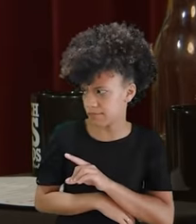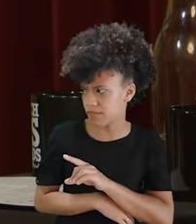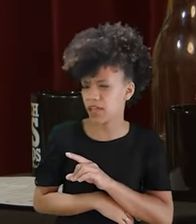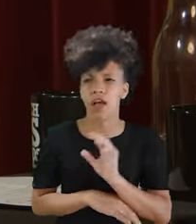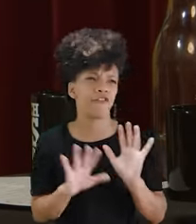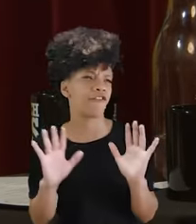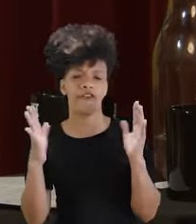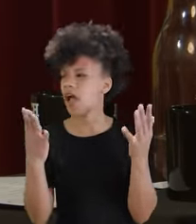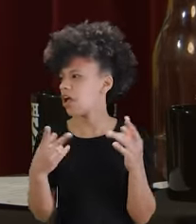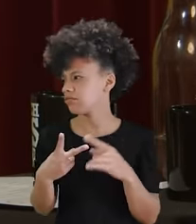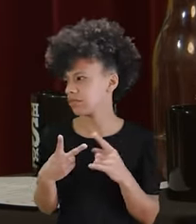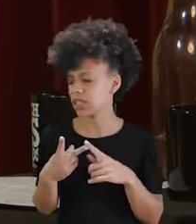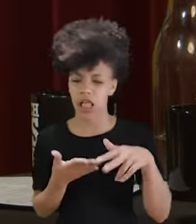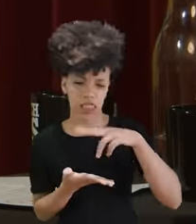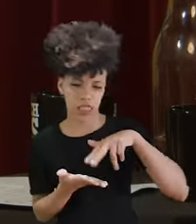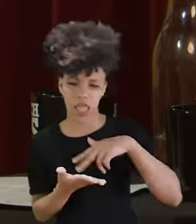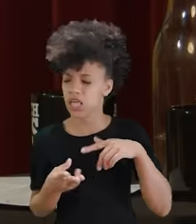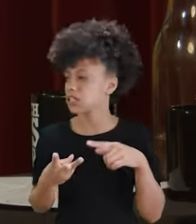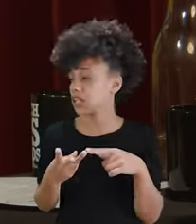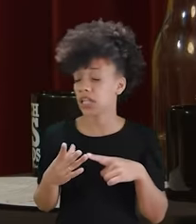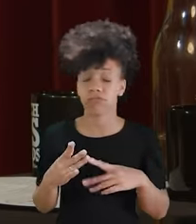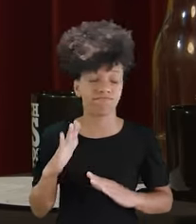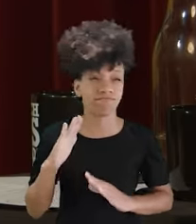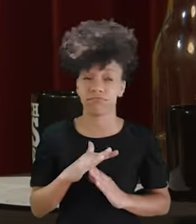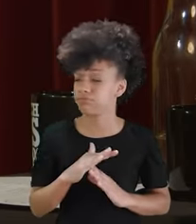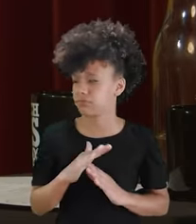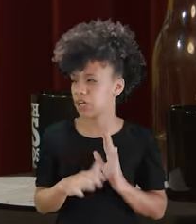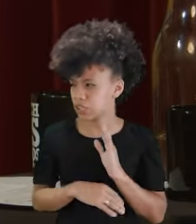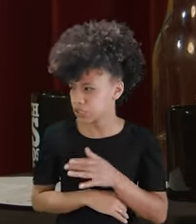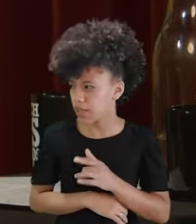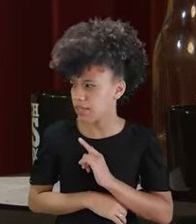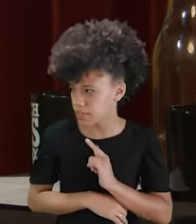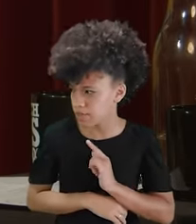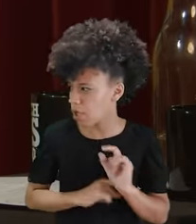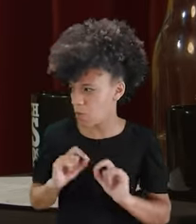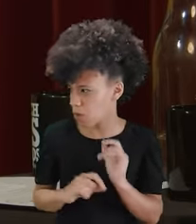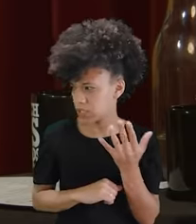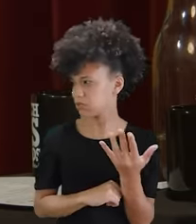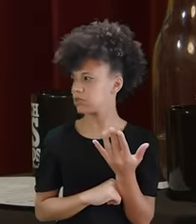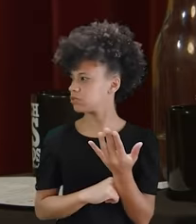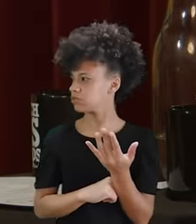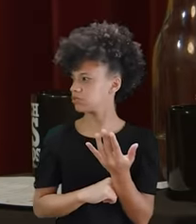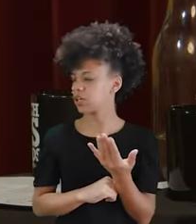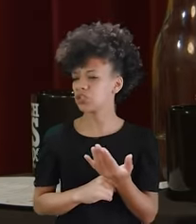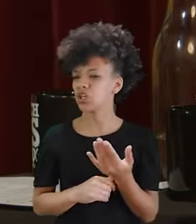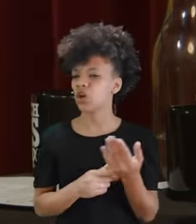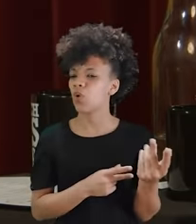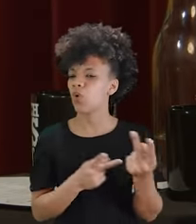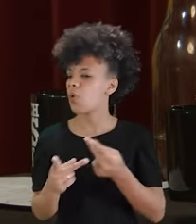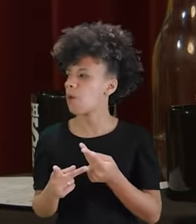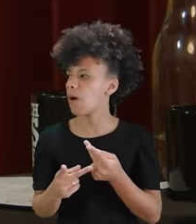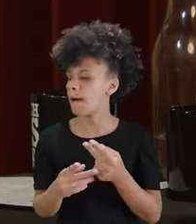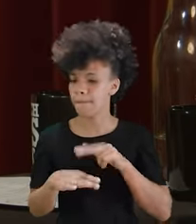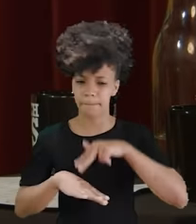de espuma e festas eles dançam Eles saem do limite já aconteceu de algum passageiro